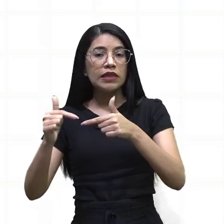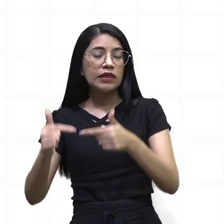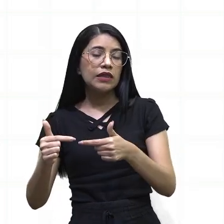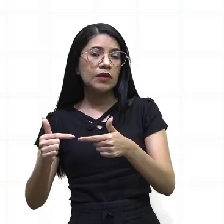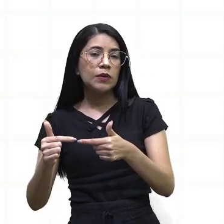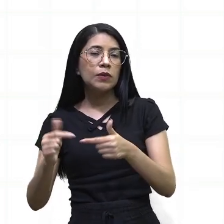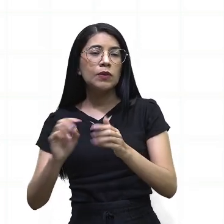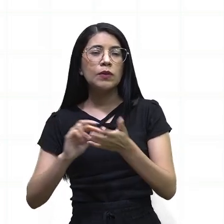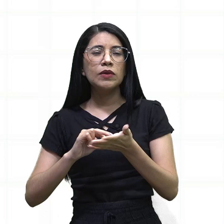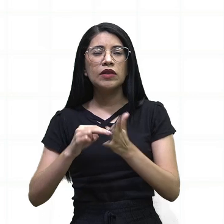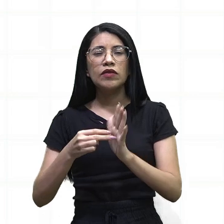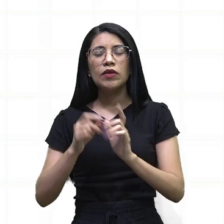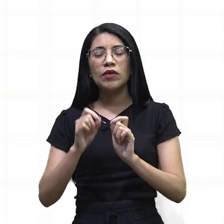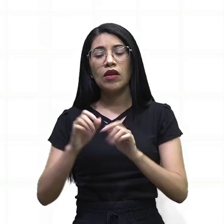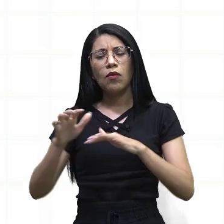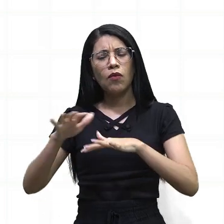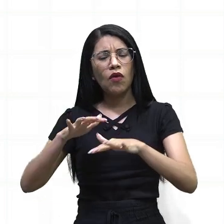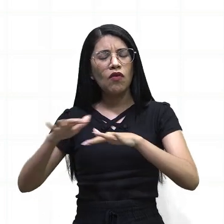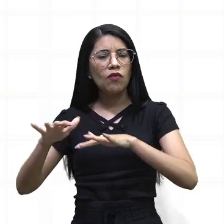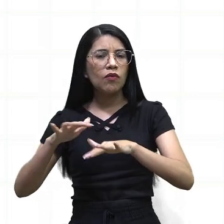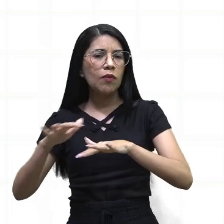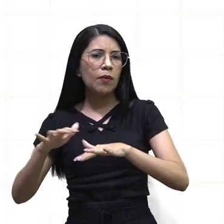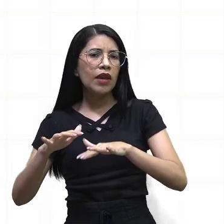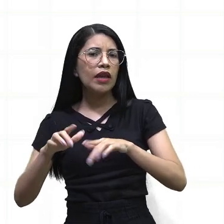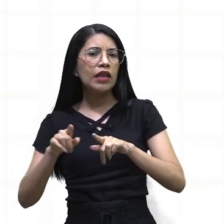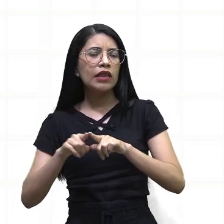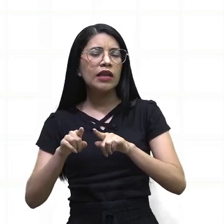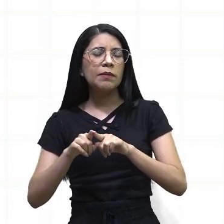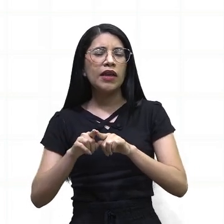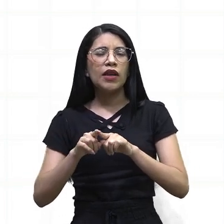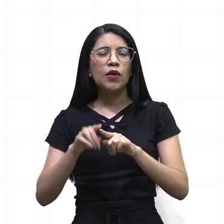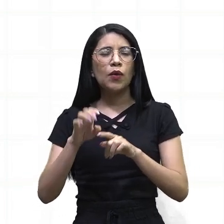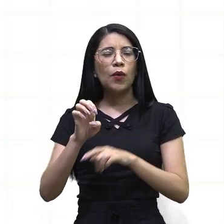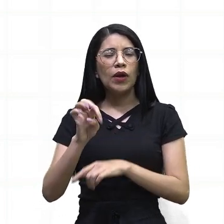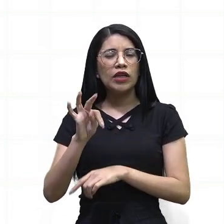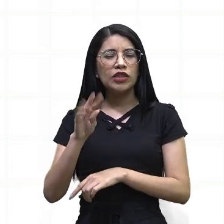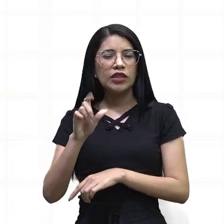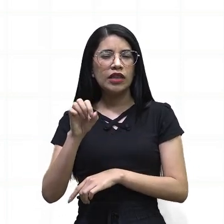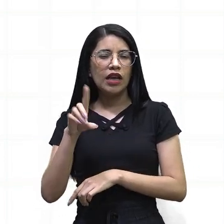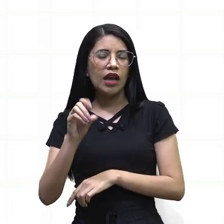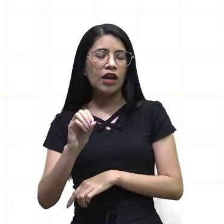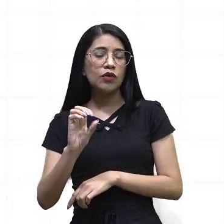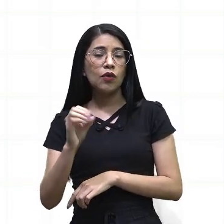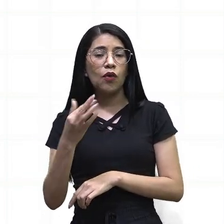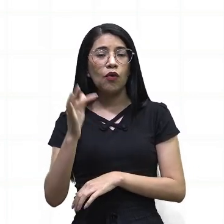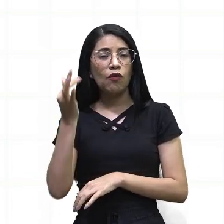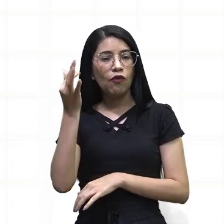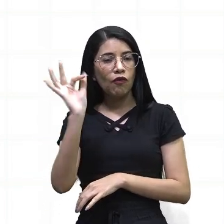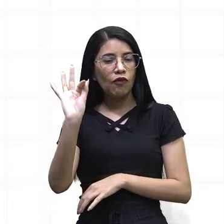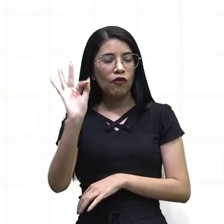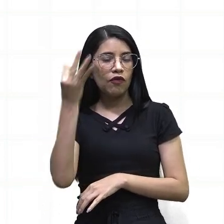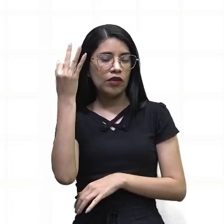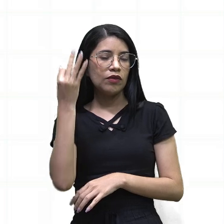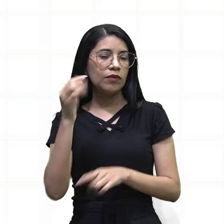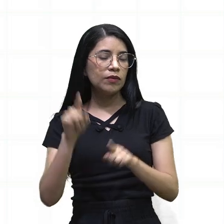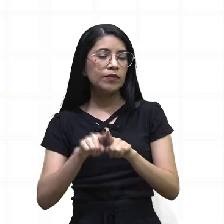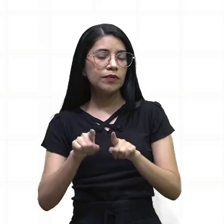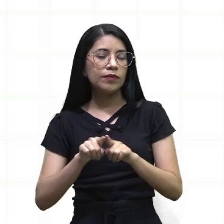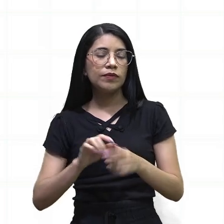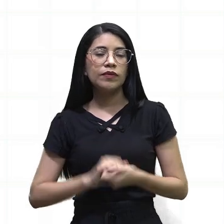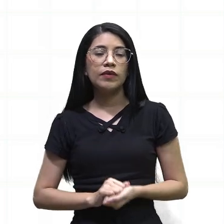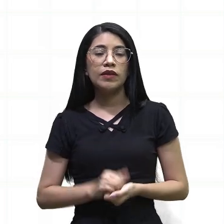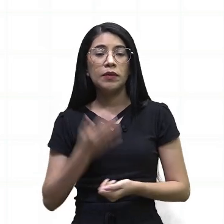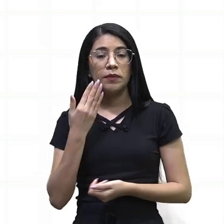seria? Movimento. Ele vai expressar estado. Ele vai expressar fenômenos da natureza, tá bom? Então veja aqui, o jacaré